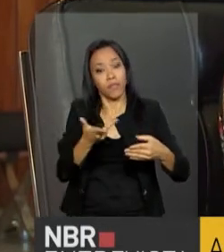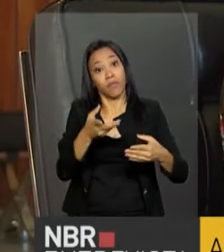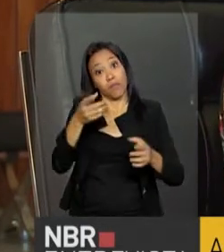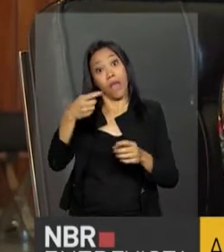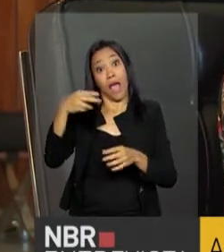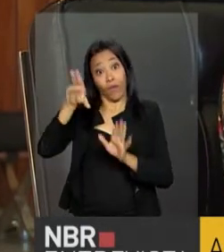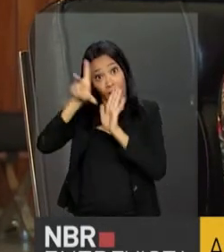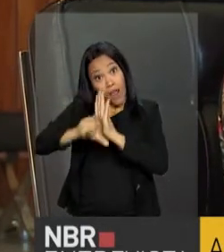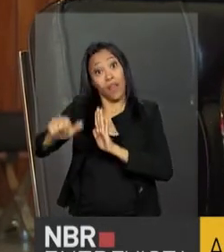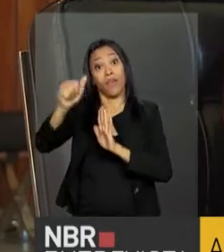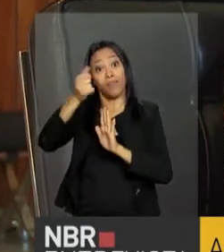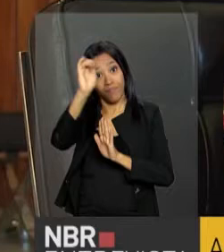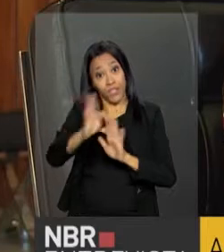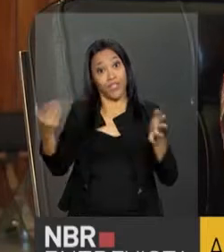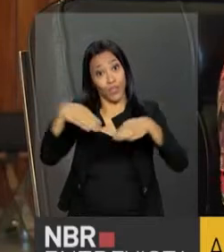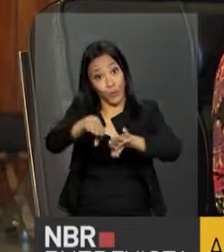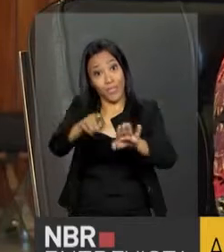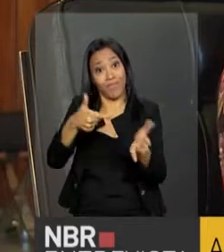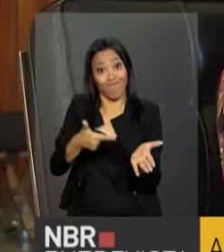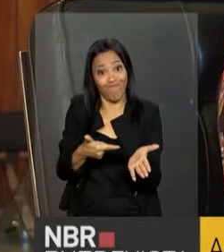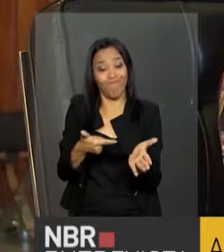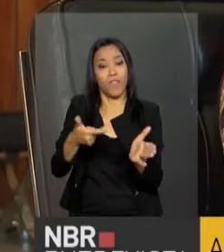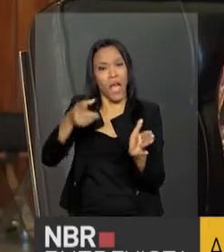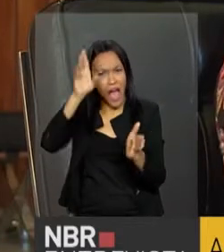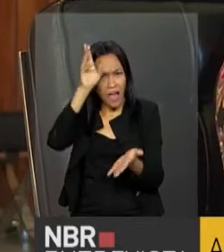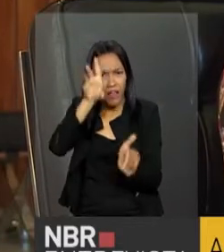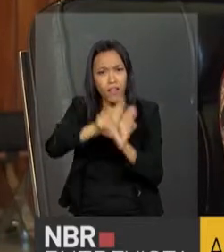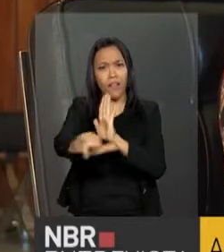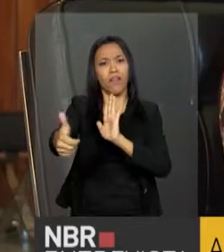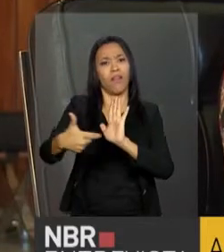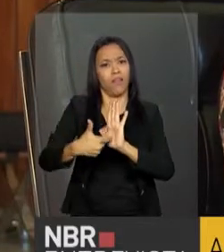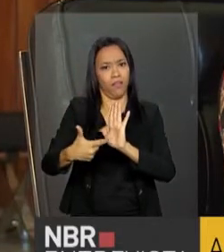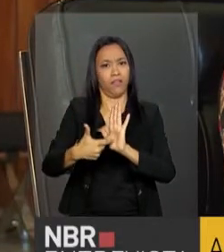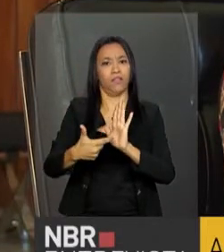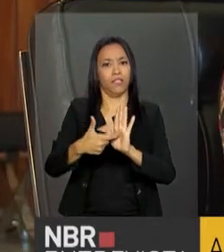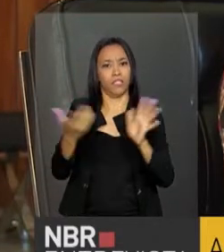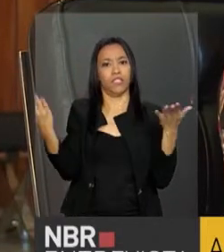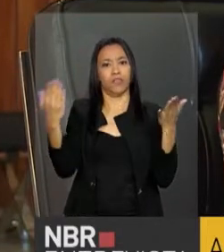lei brasileira de inclusão. Eu acho que com a lei essa